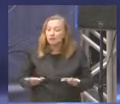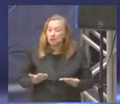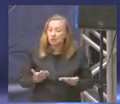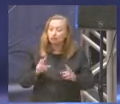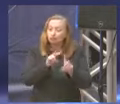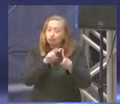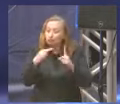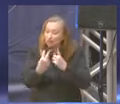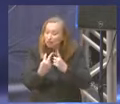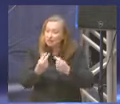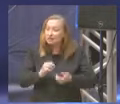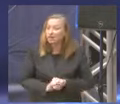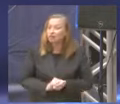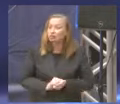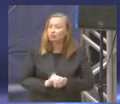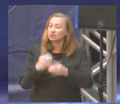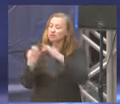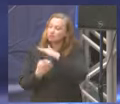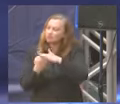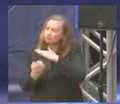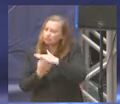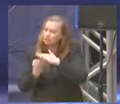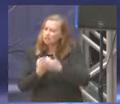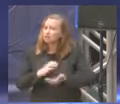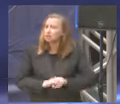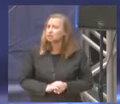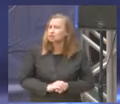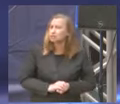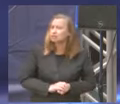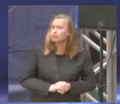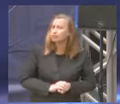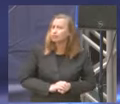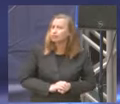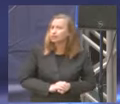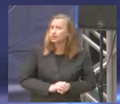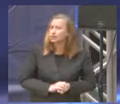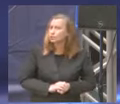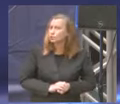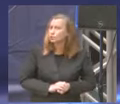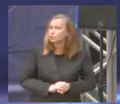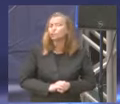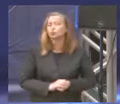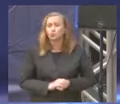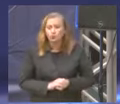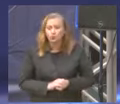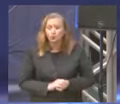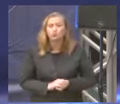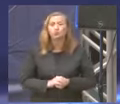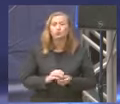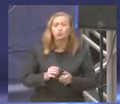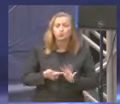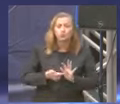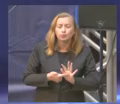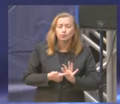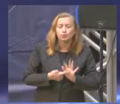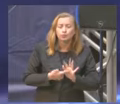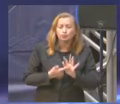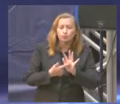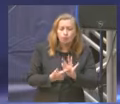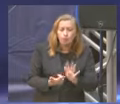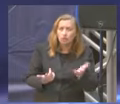de vista das empresas que trazem, né, a digitalização, das empresas